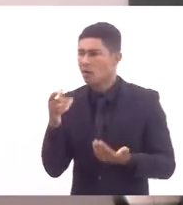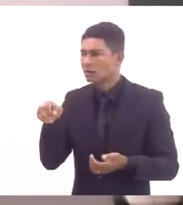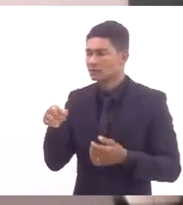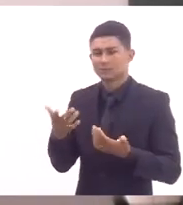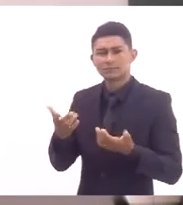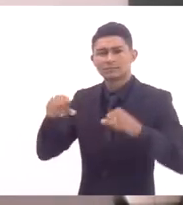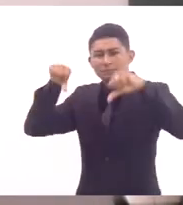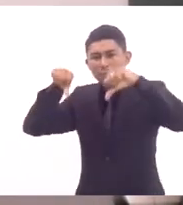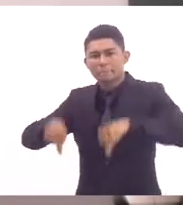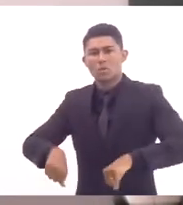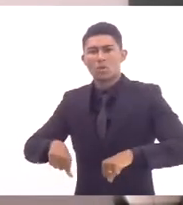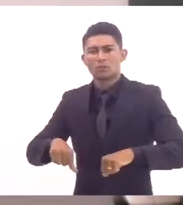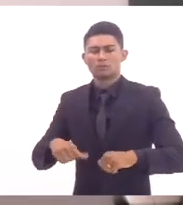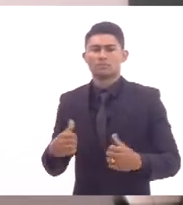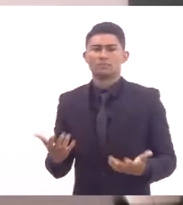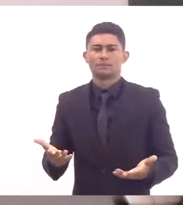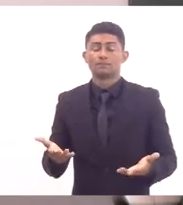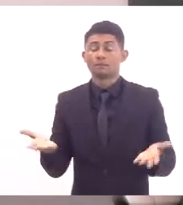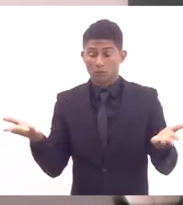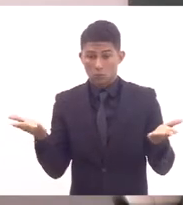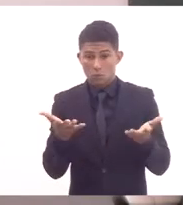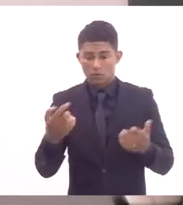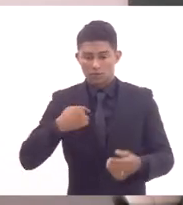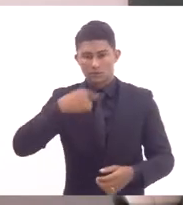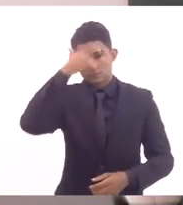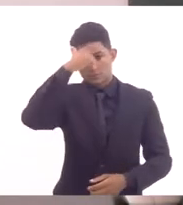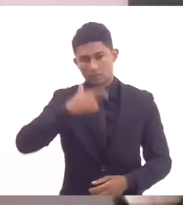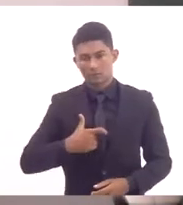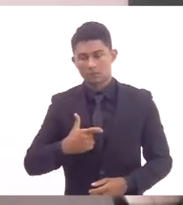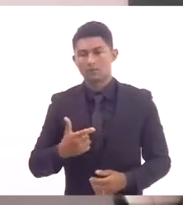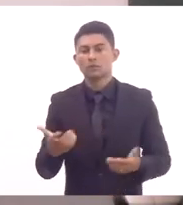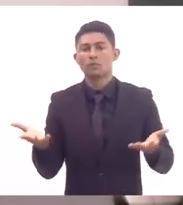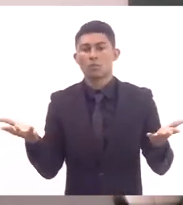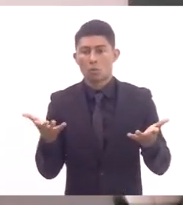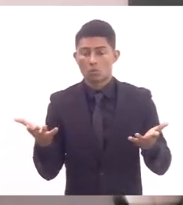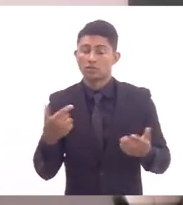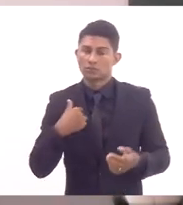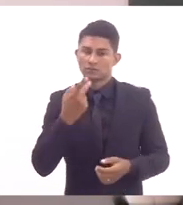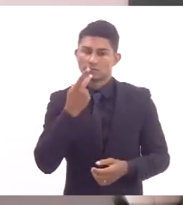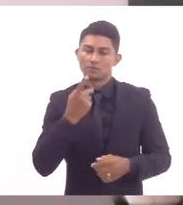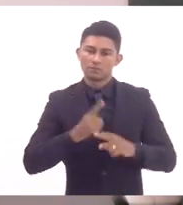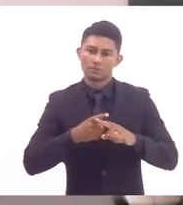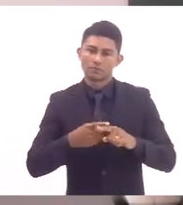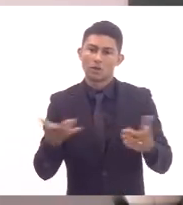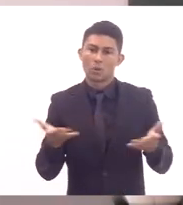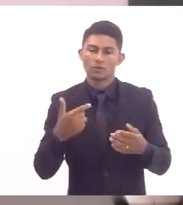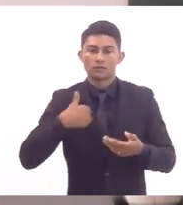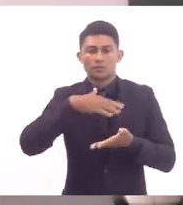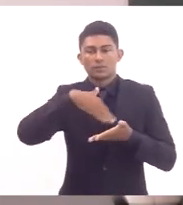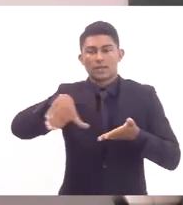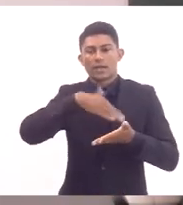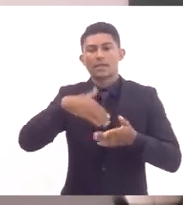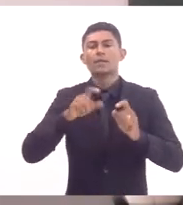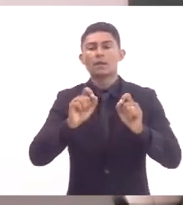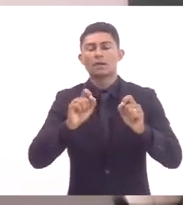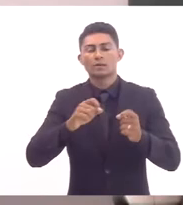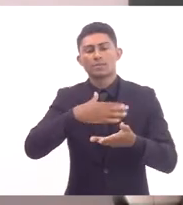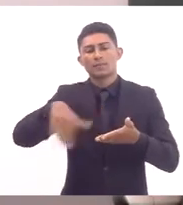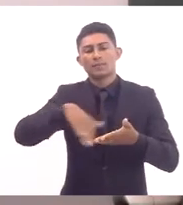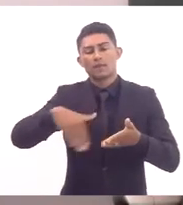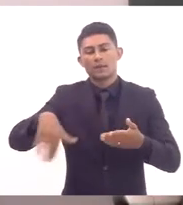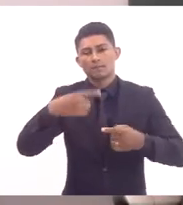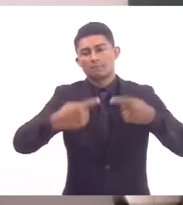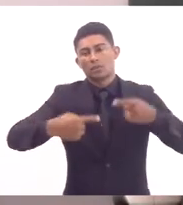acho que hoje no lugar que eu estou eu tive a facilidade hoje vou falar de hoje é onde eu estou Secretaria de política de mulheres